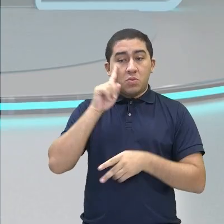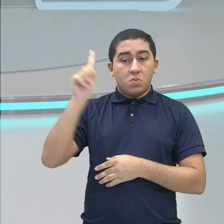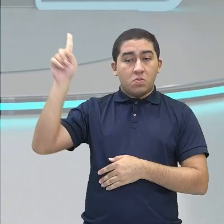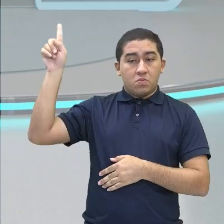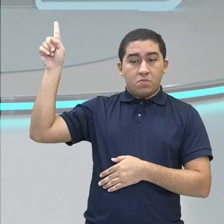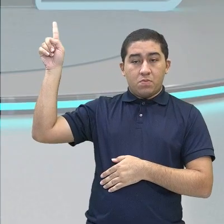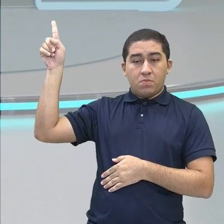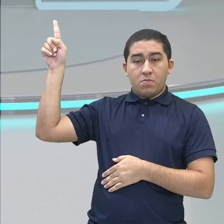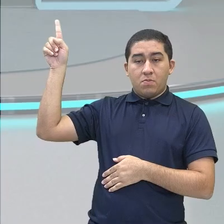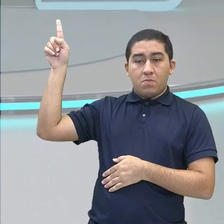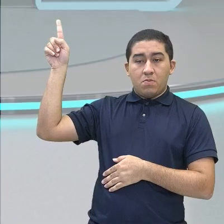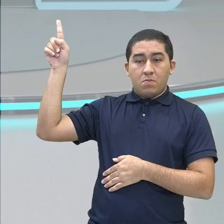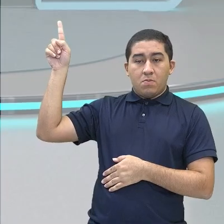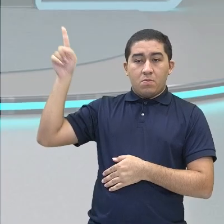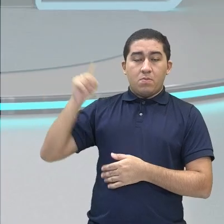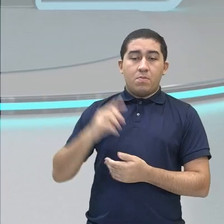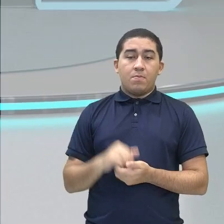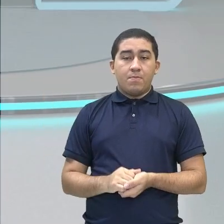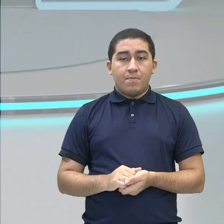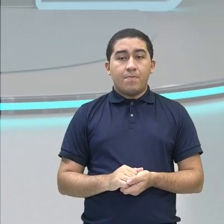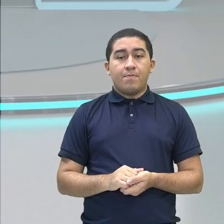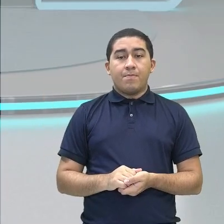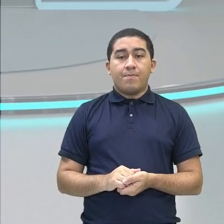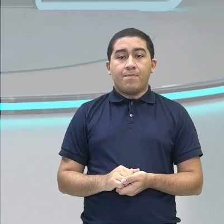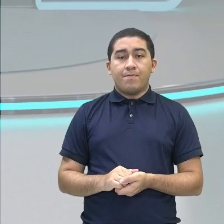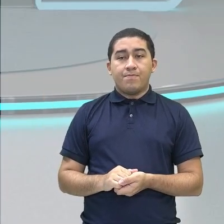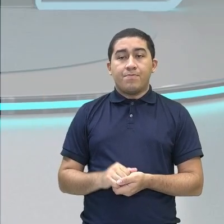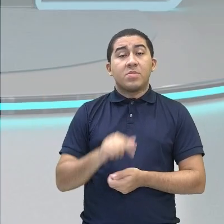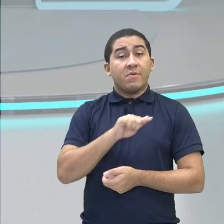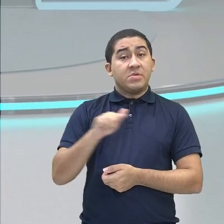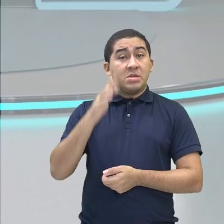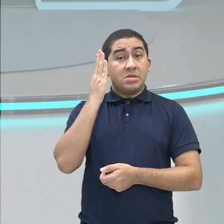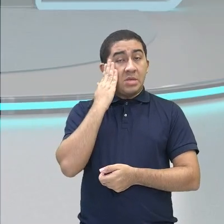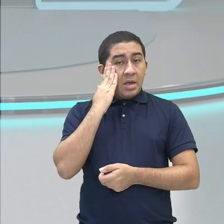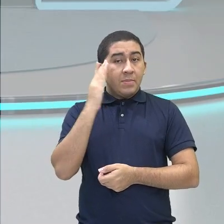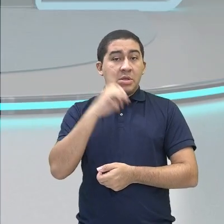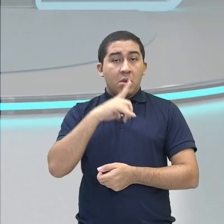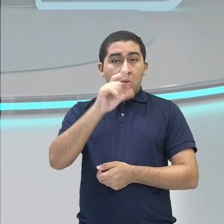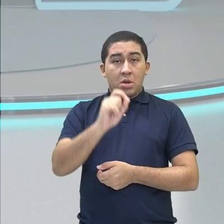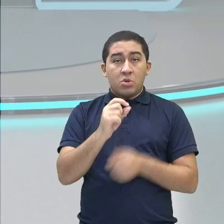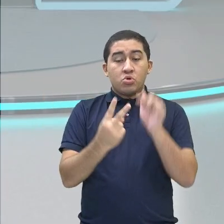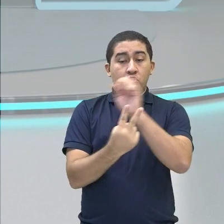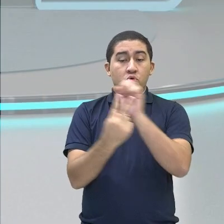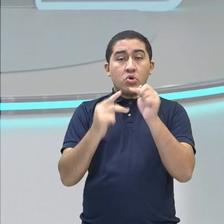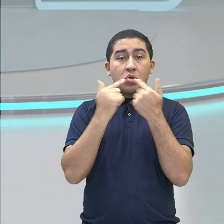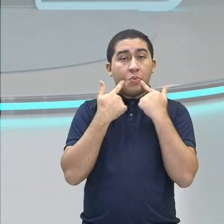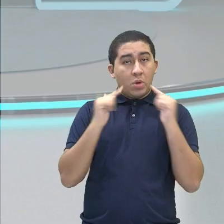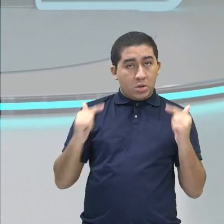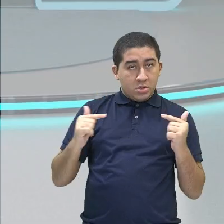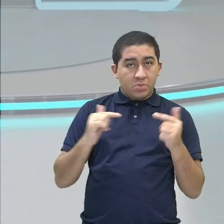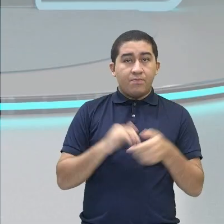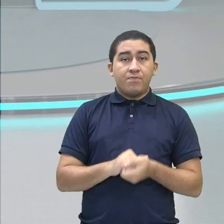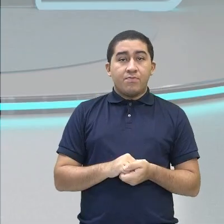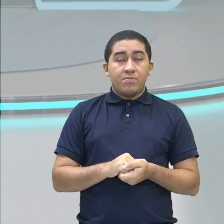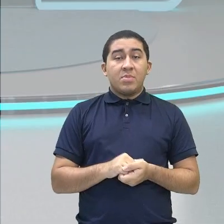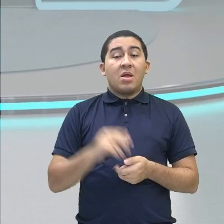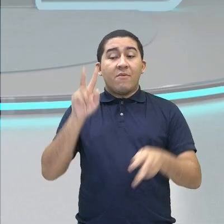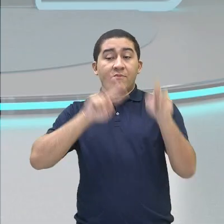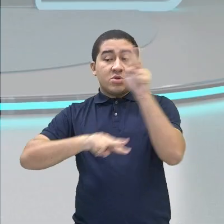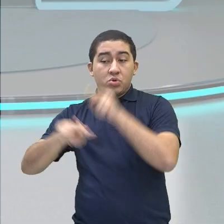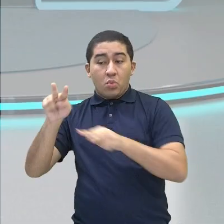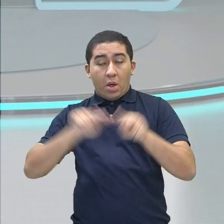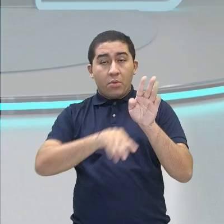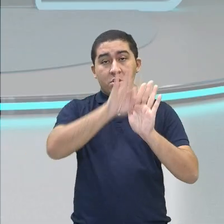elementos que constituem o infográfico. Você já sabe que ele é constituído das duas linguagens, né? A verbal e a